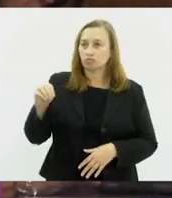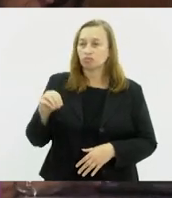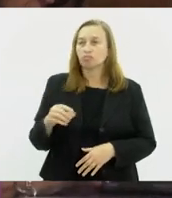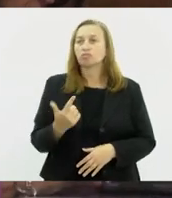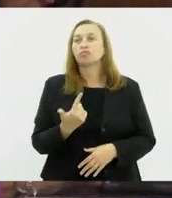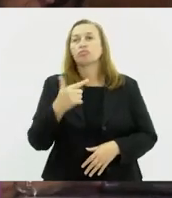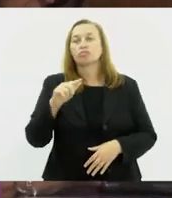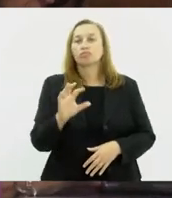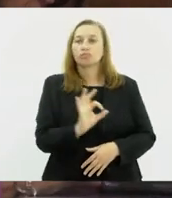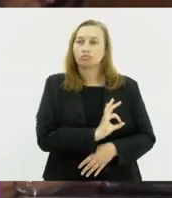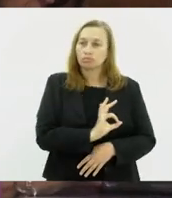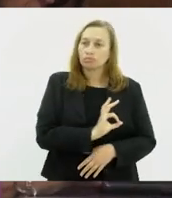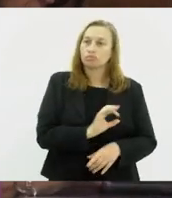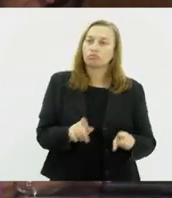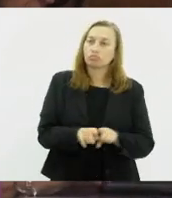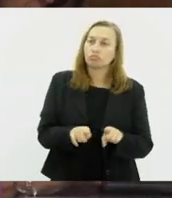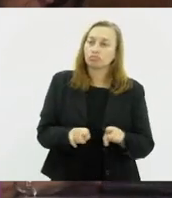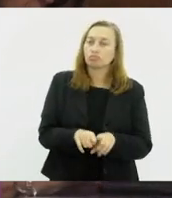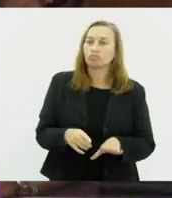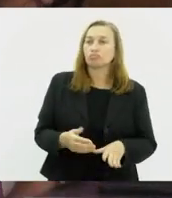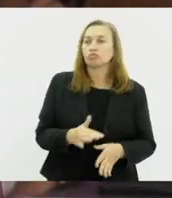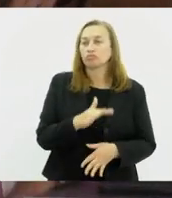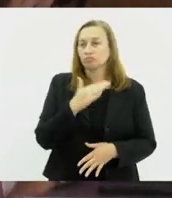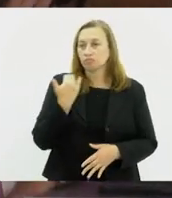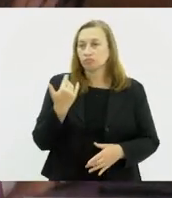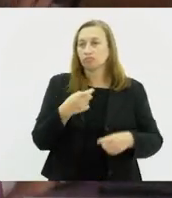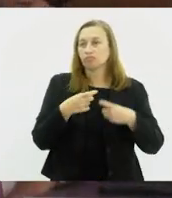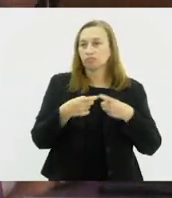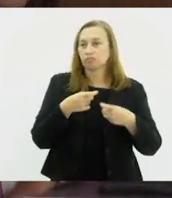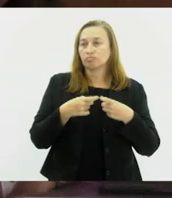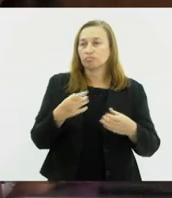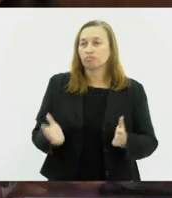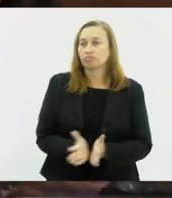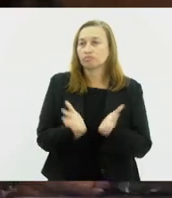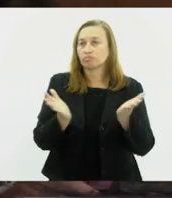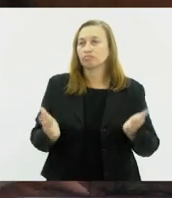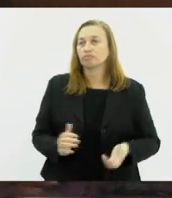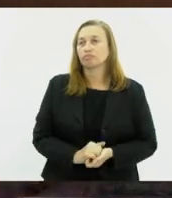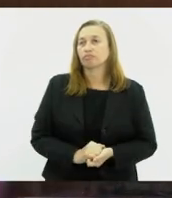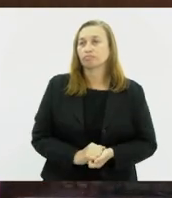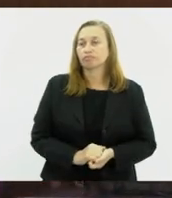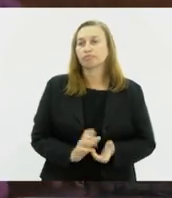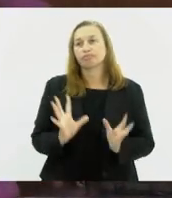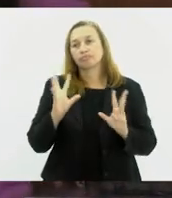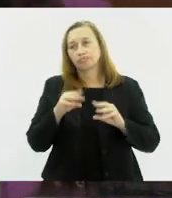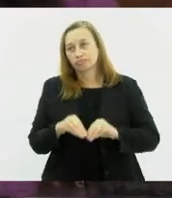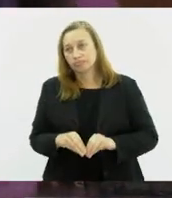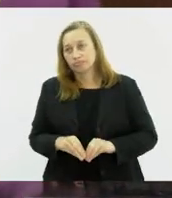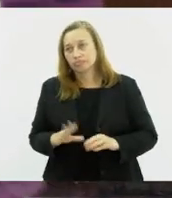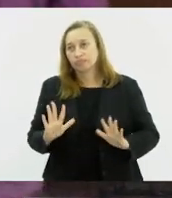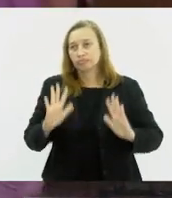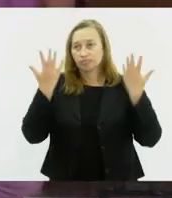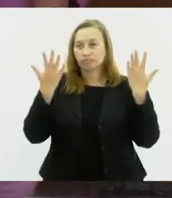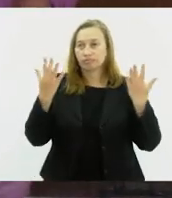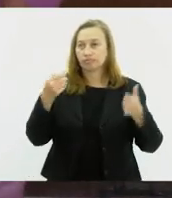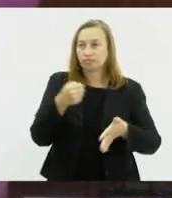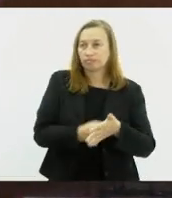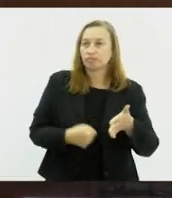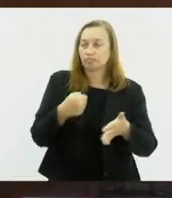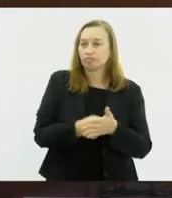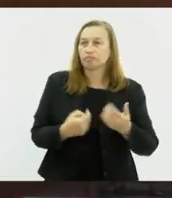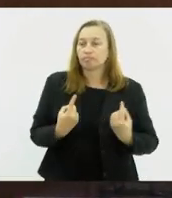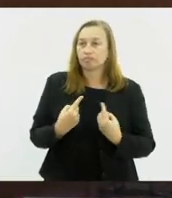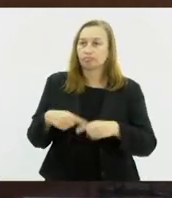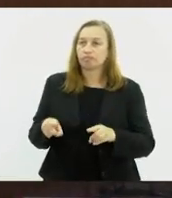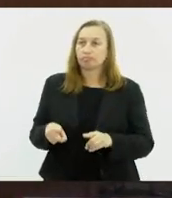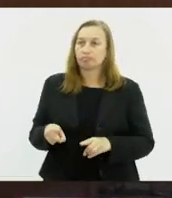outros policiais que também perdem a vida nessa guerra aos pobres né então para concluir viva a luta antimanicomial